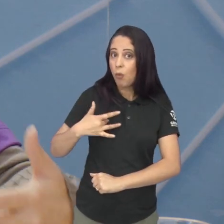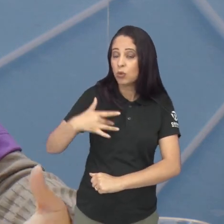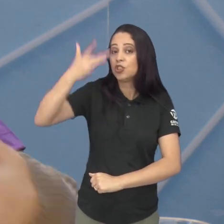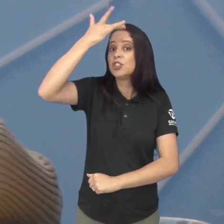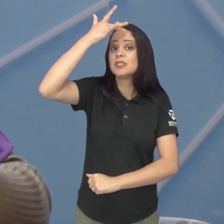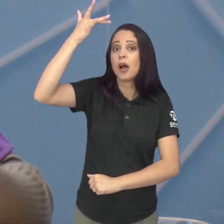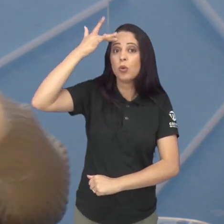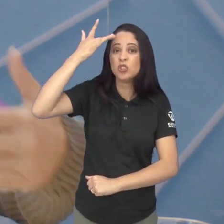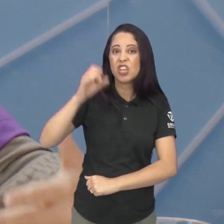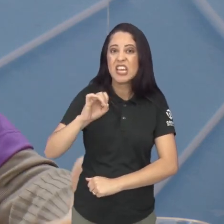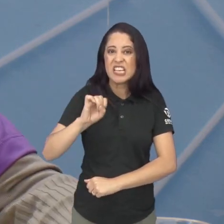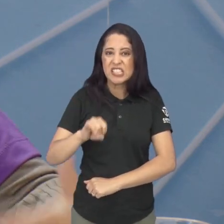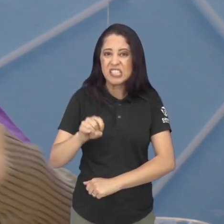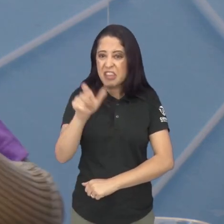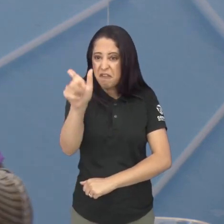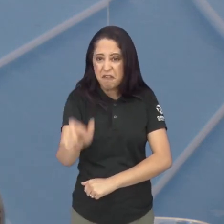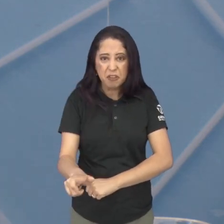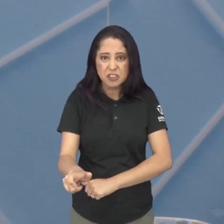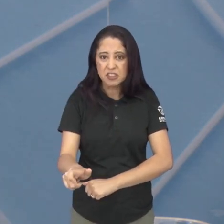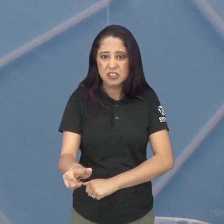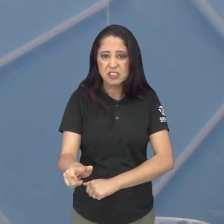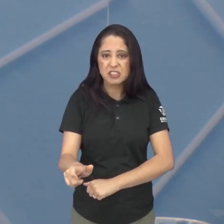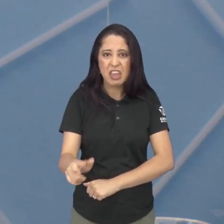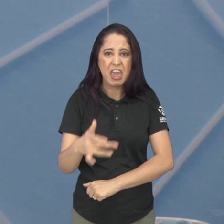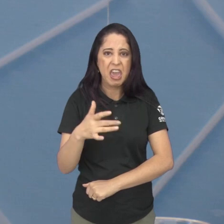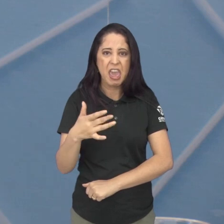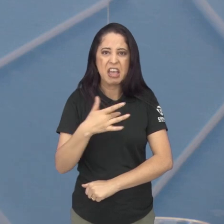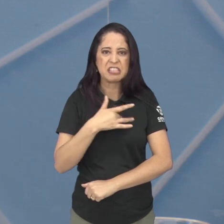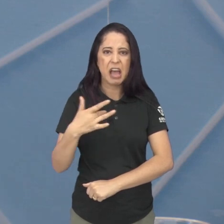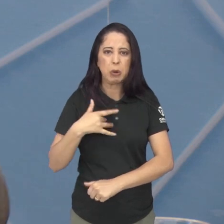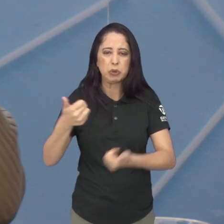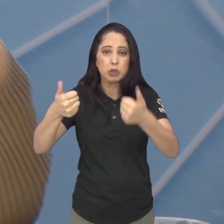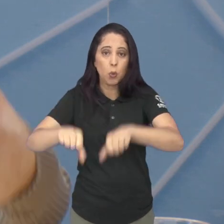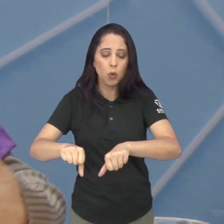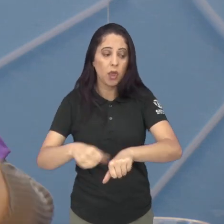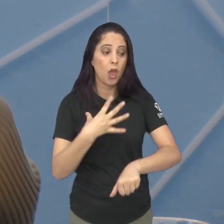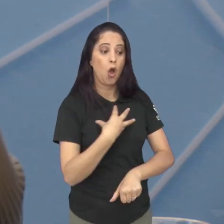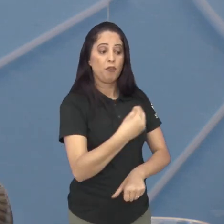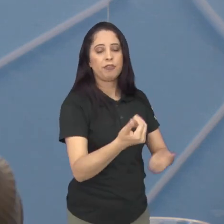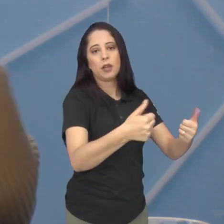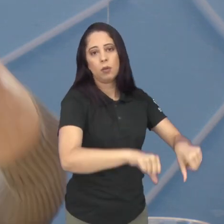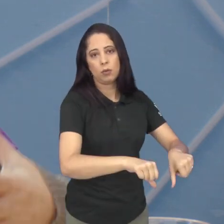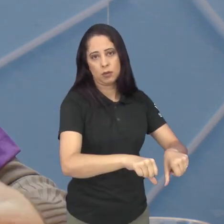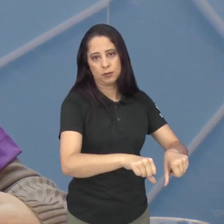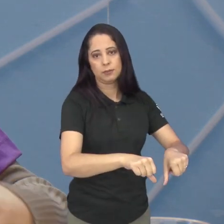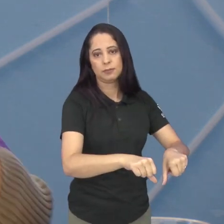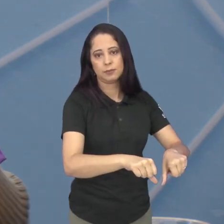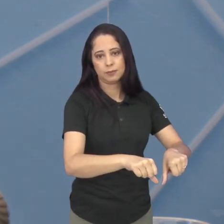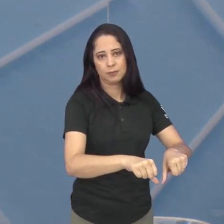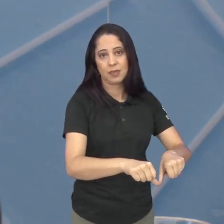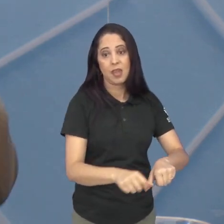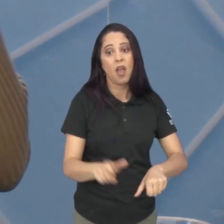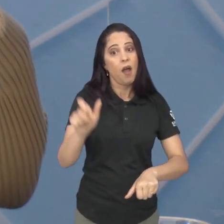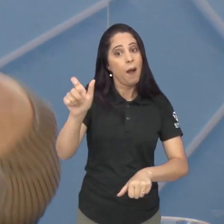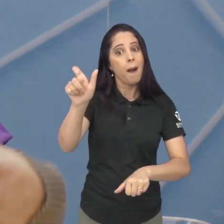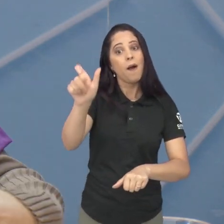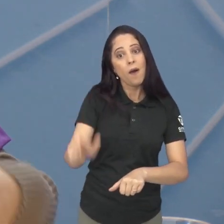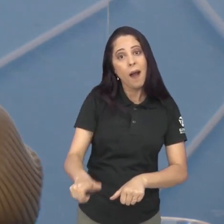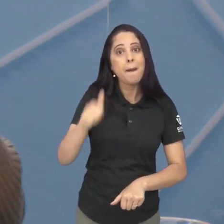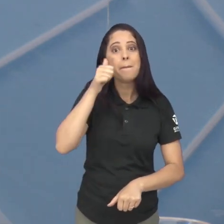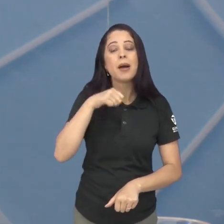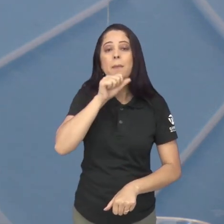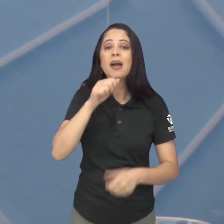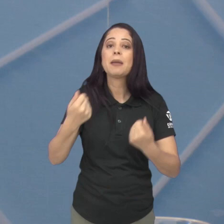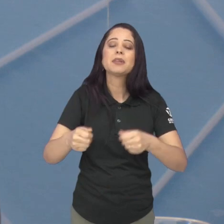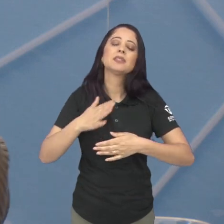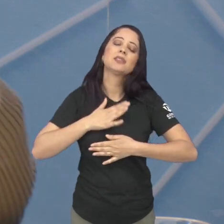saúde mental, seu filho só vai estar bem se você cuidar da sua saúde mental. Uma mãe bem cuidada, uma mãe feliz, uma mãe calma,